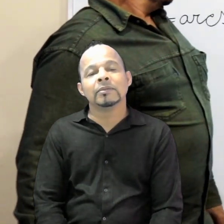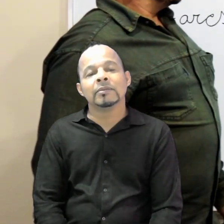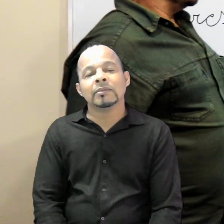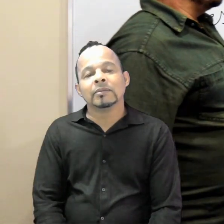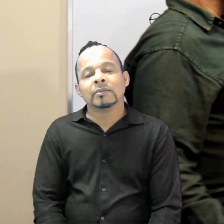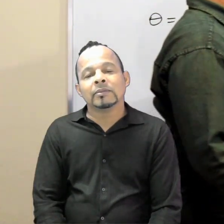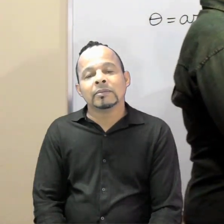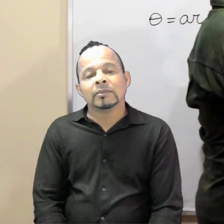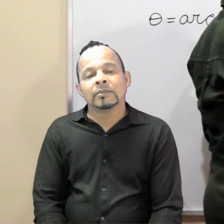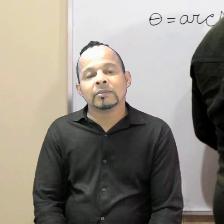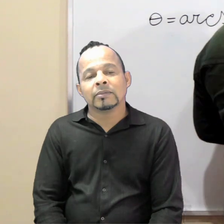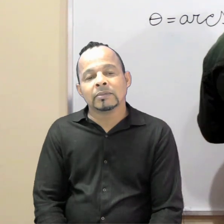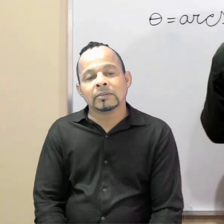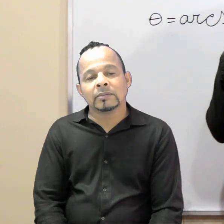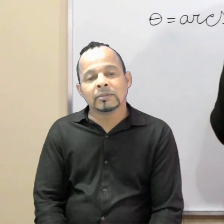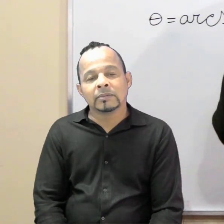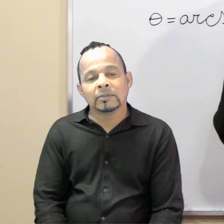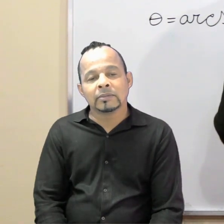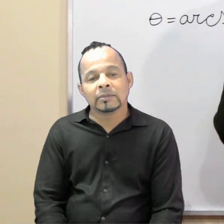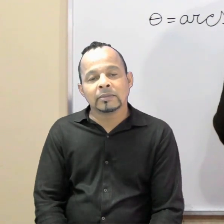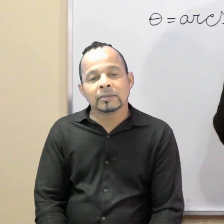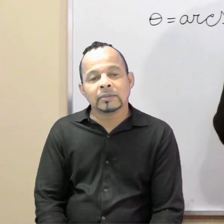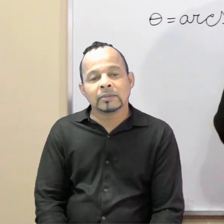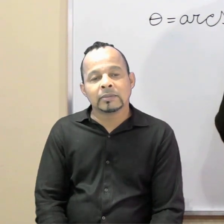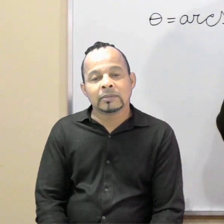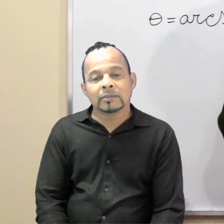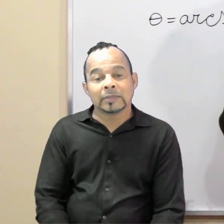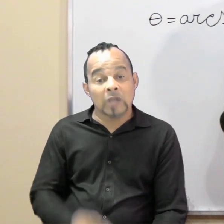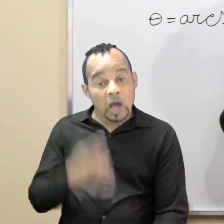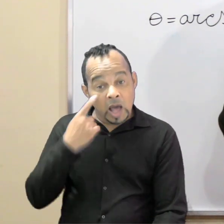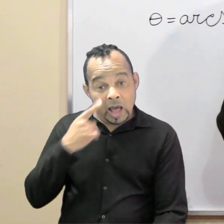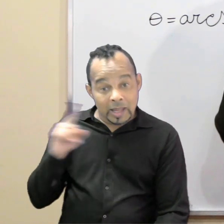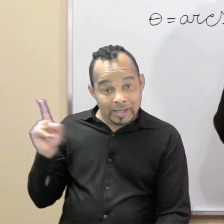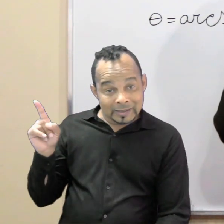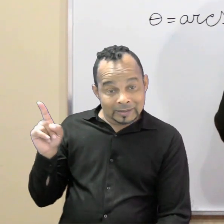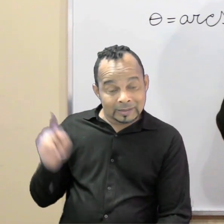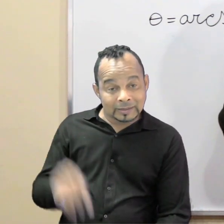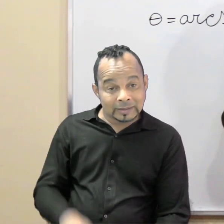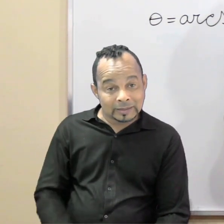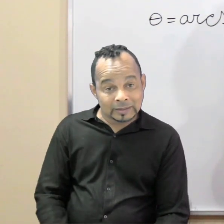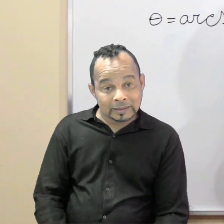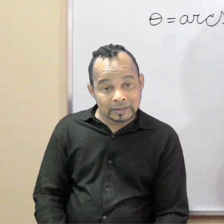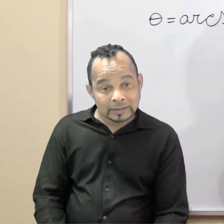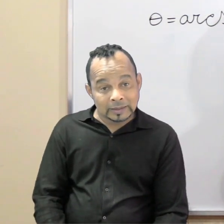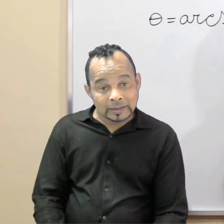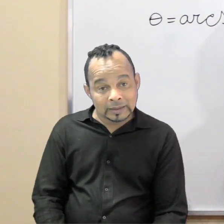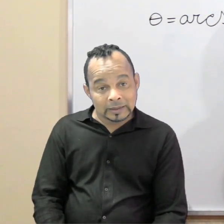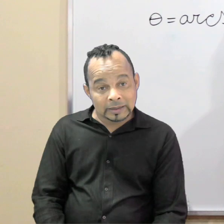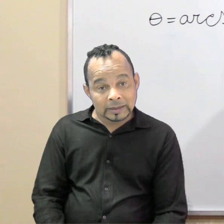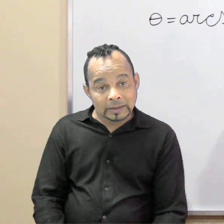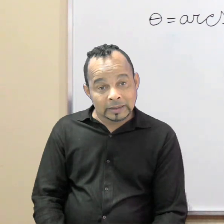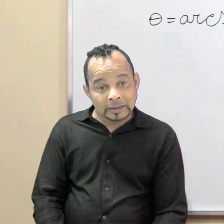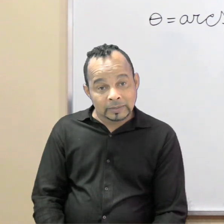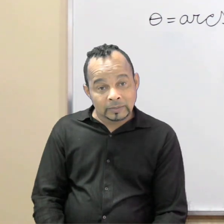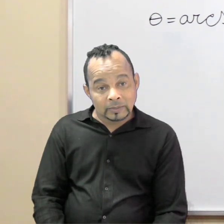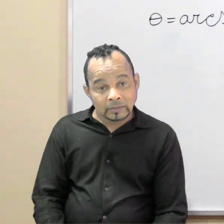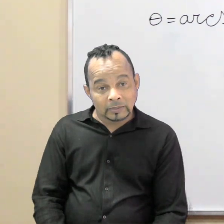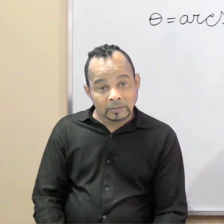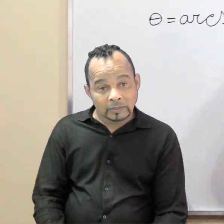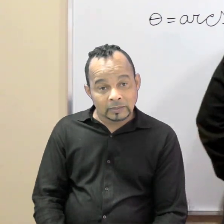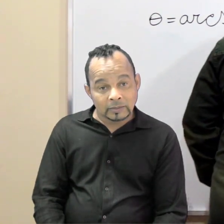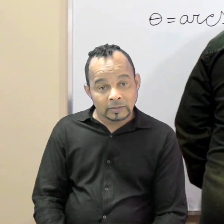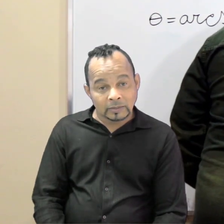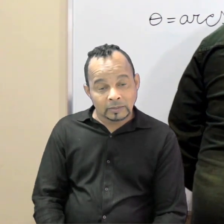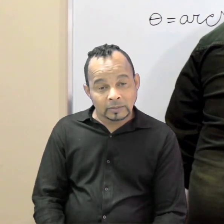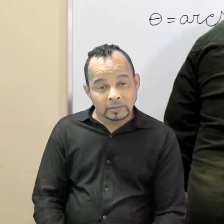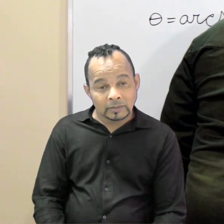Módulo de A vetorial B, como eu acabei de falar, é 9, então θ será arco. Vou fazer direitinho aqui